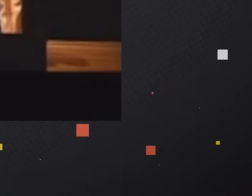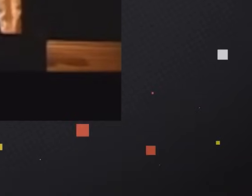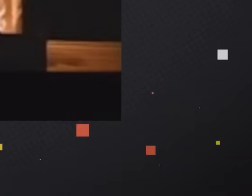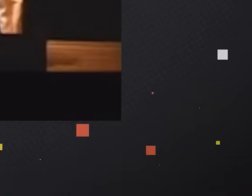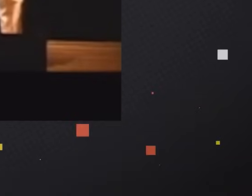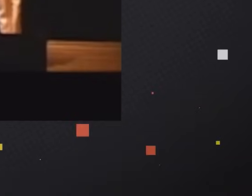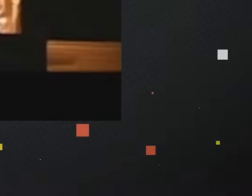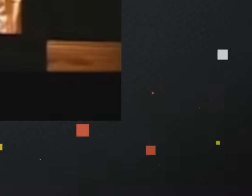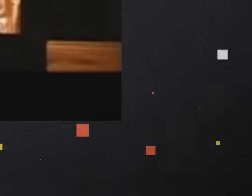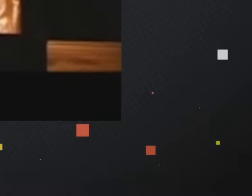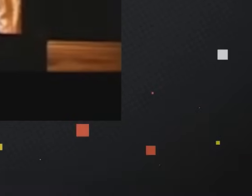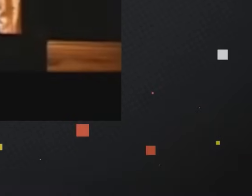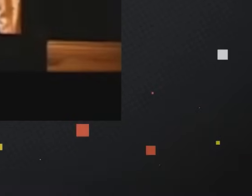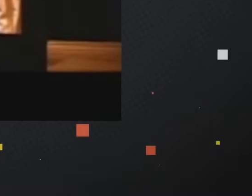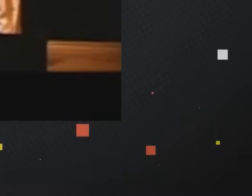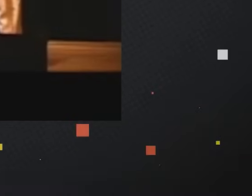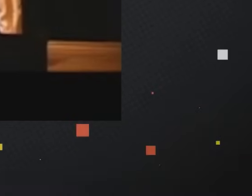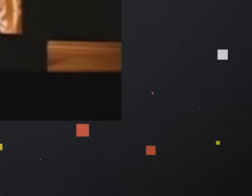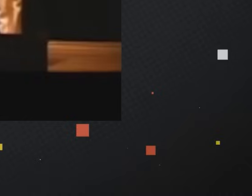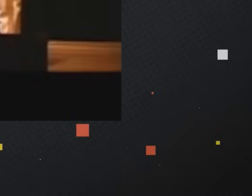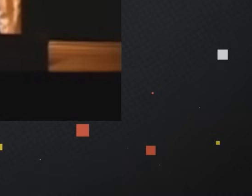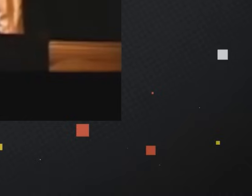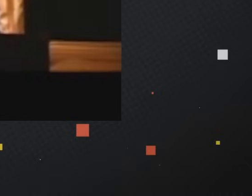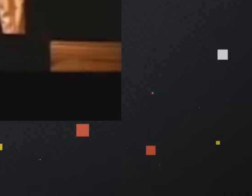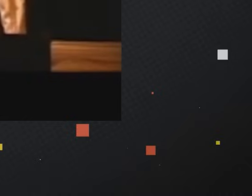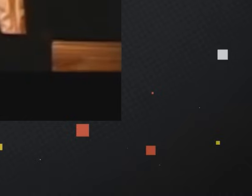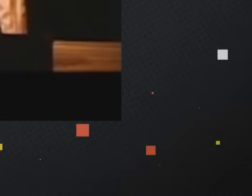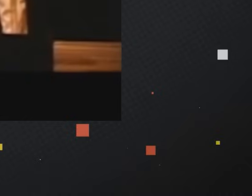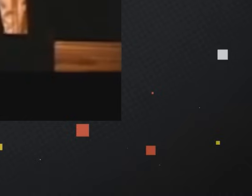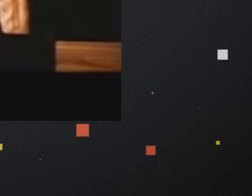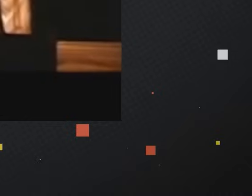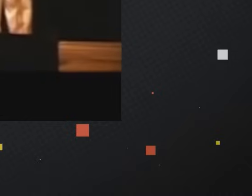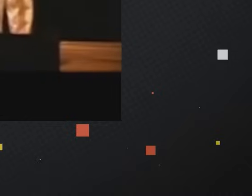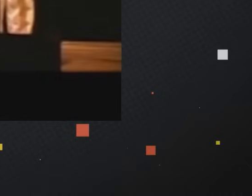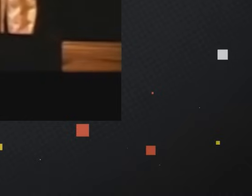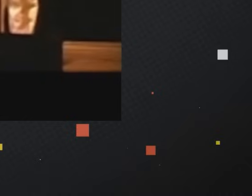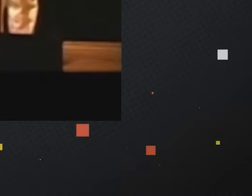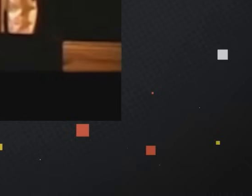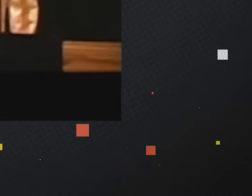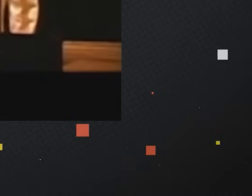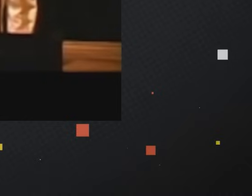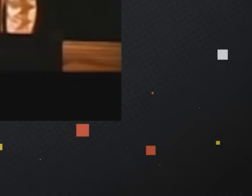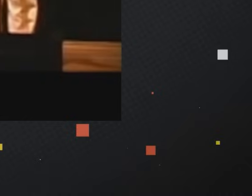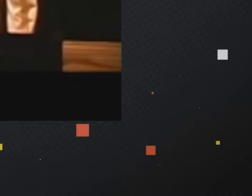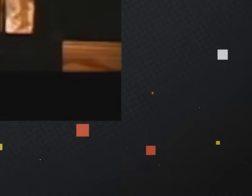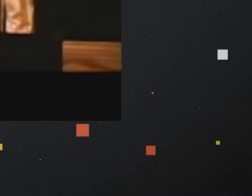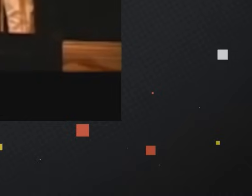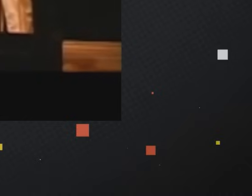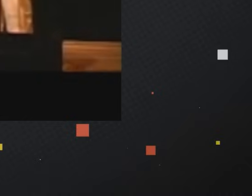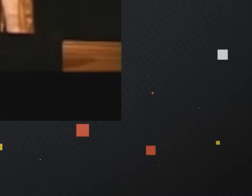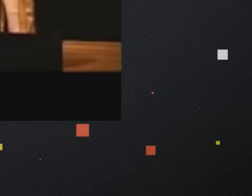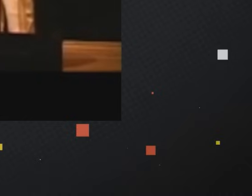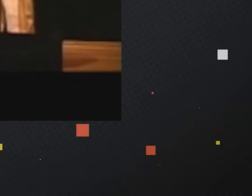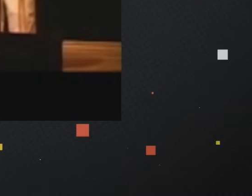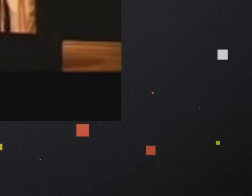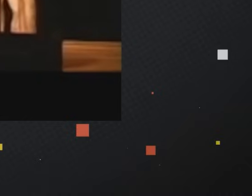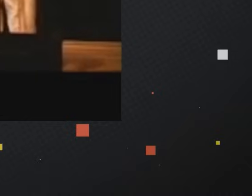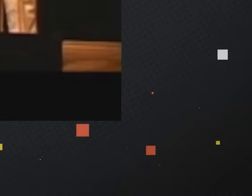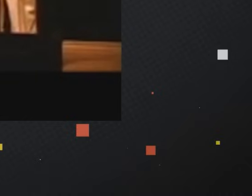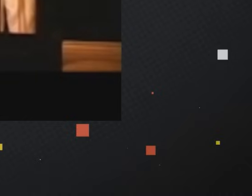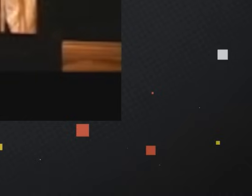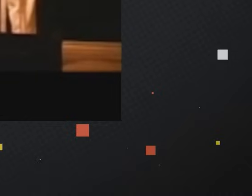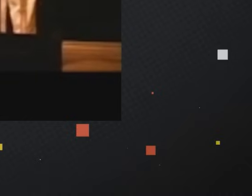e desespera tudo em flor. A primavera é quando ninguém